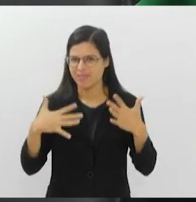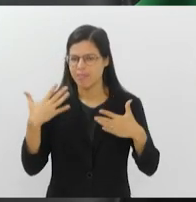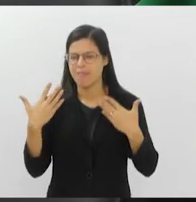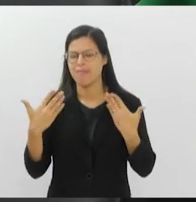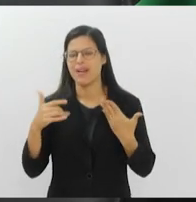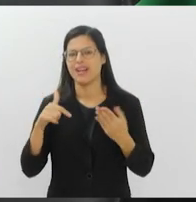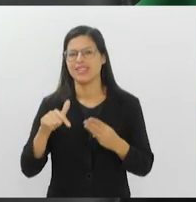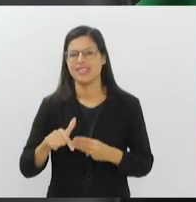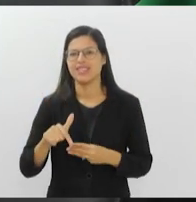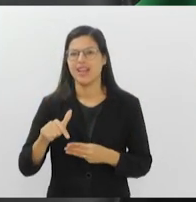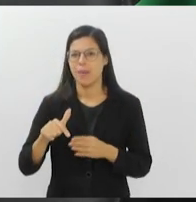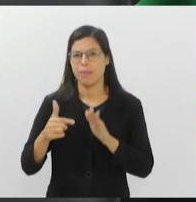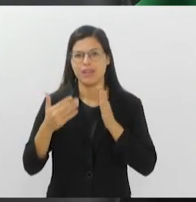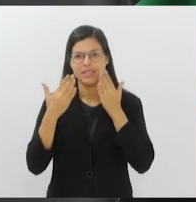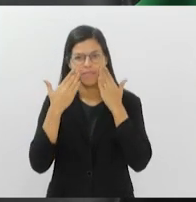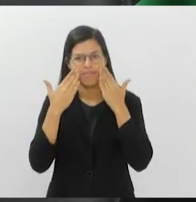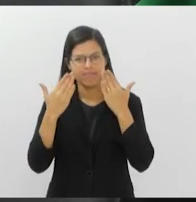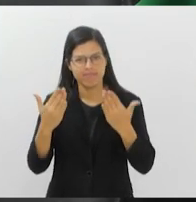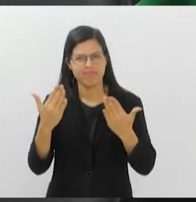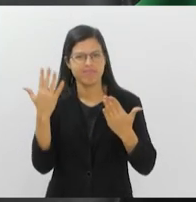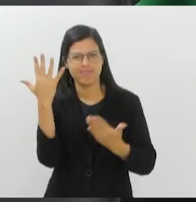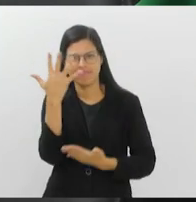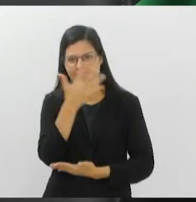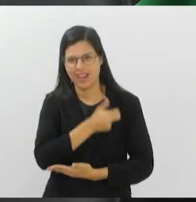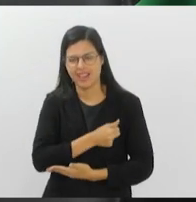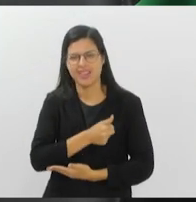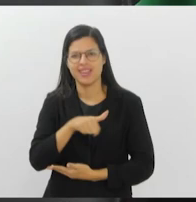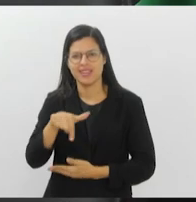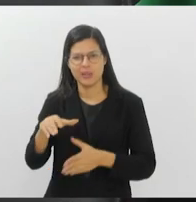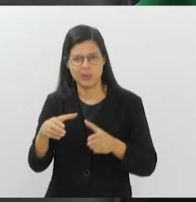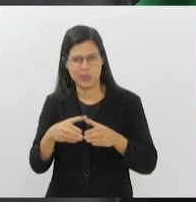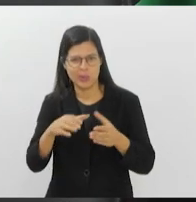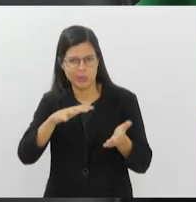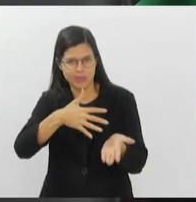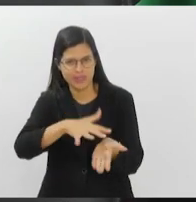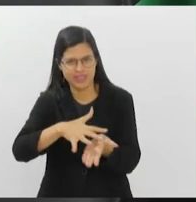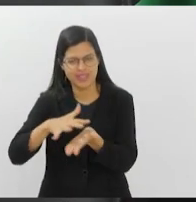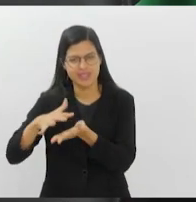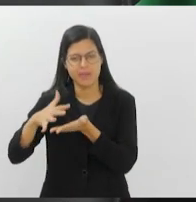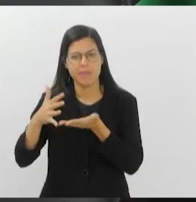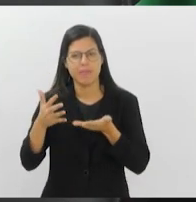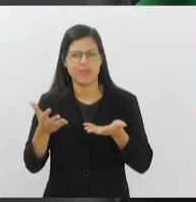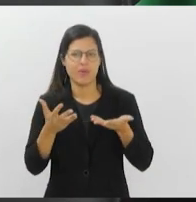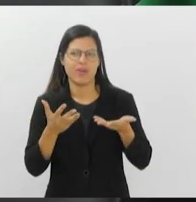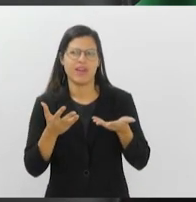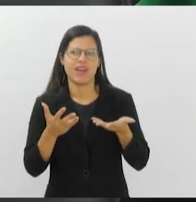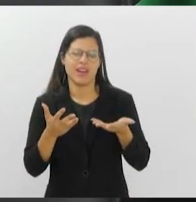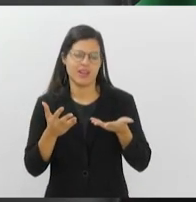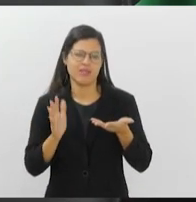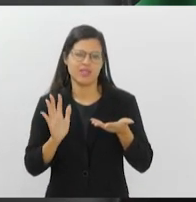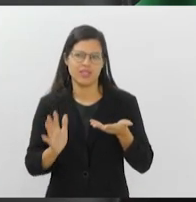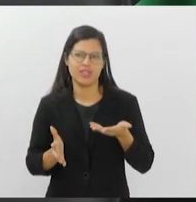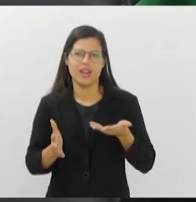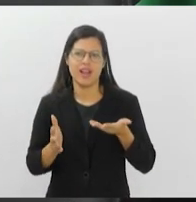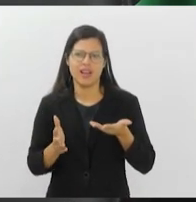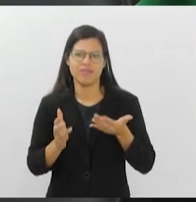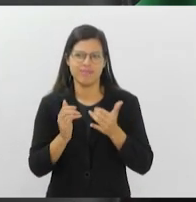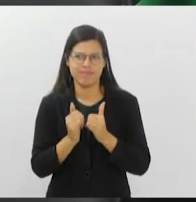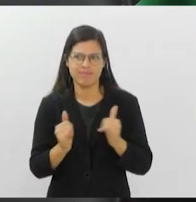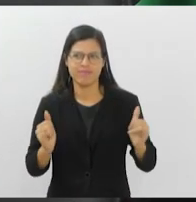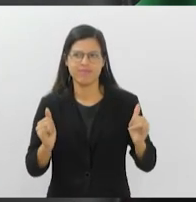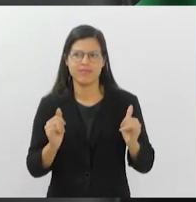essa belíssima apresentação do Zona Mental. E eu quero me despedir de todos, né? Já que tivemos